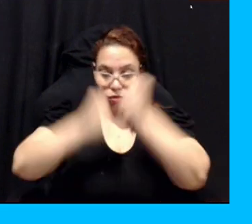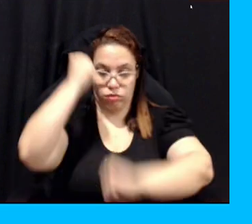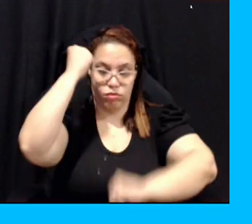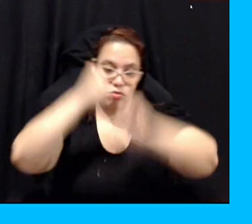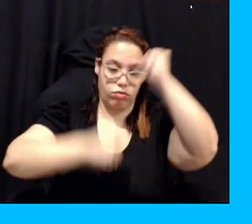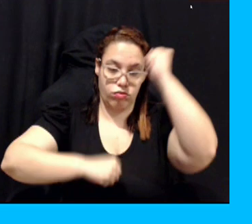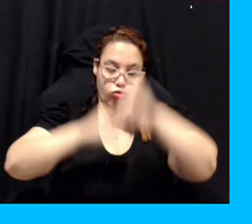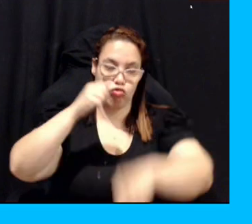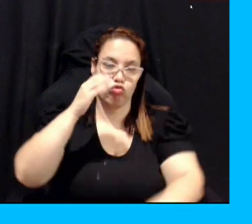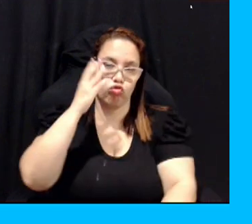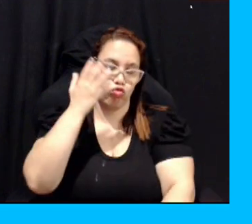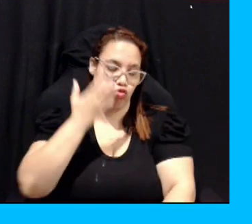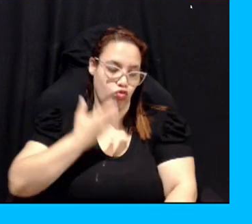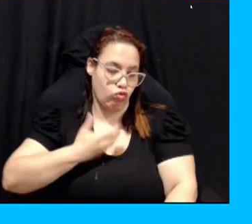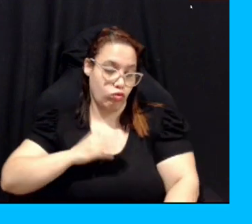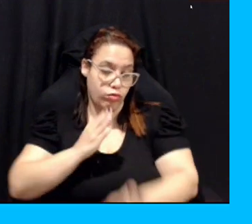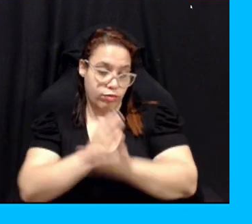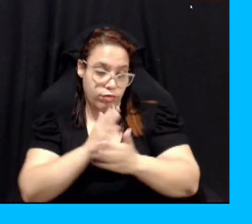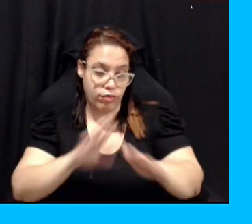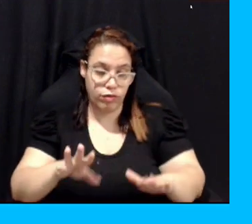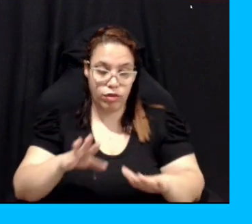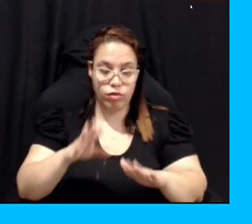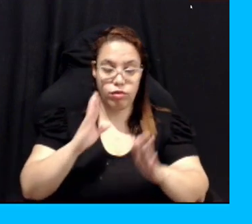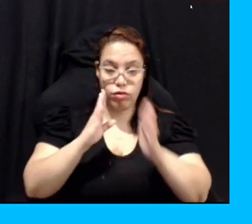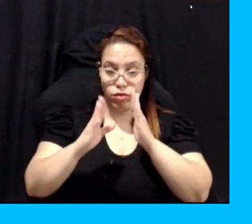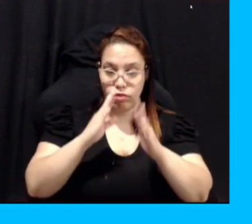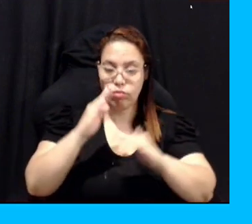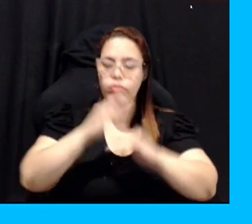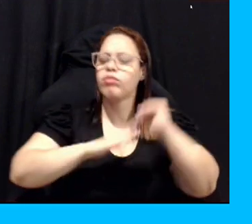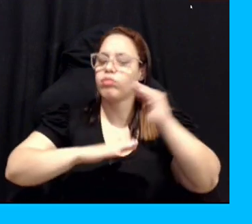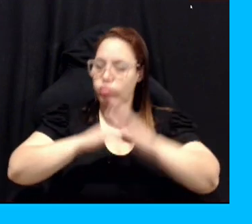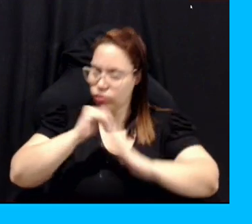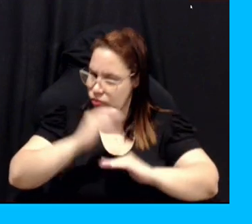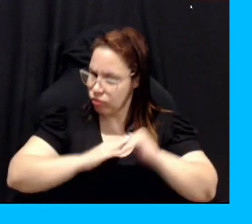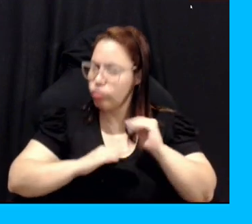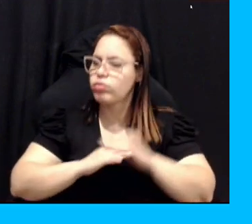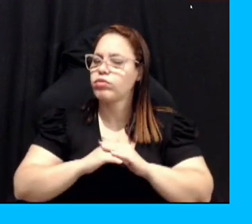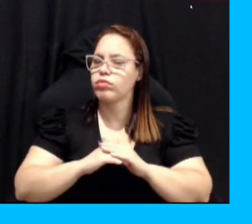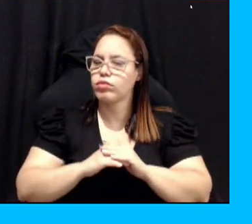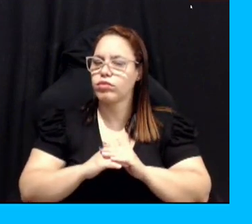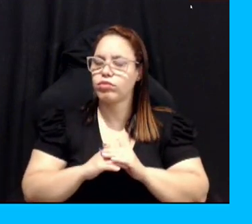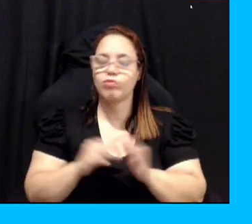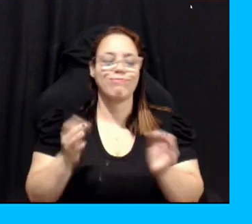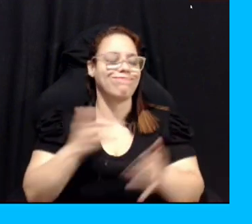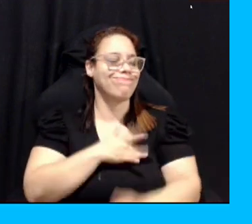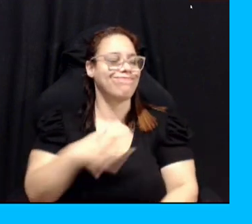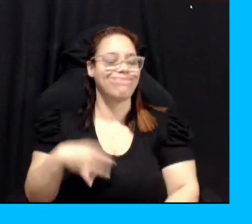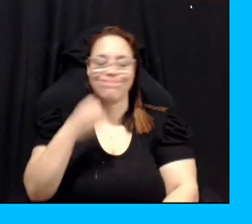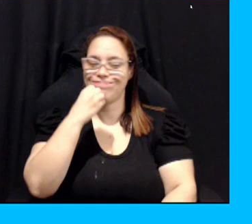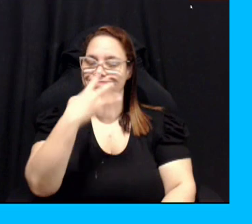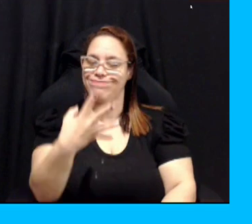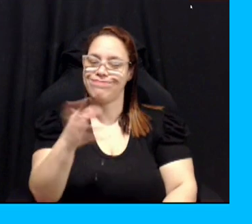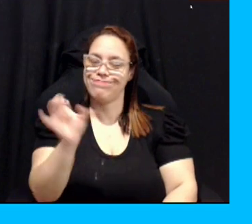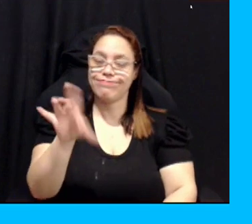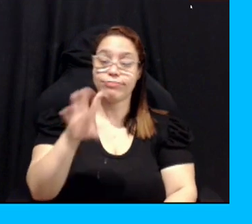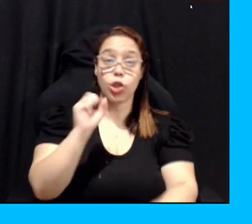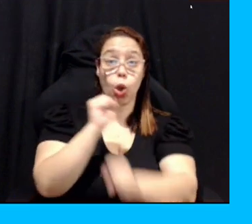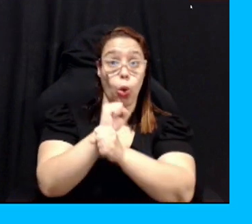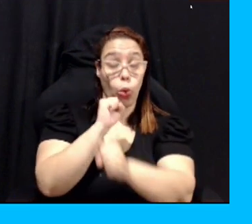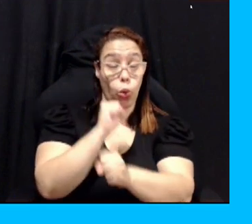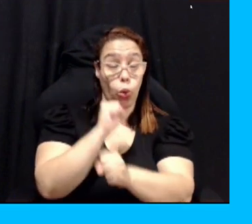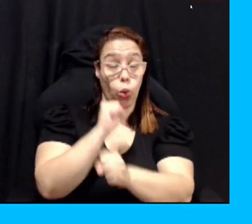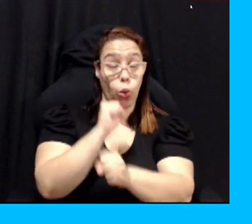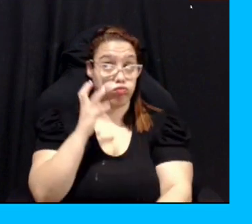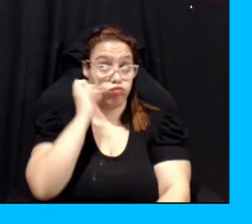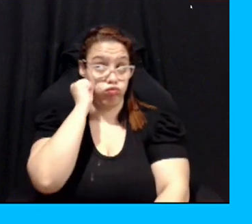já terminou todo o seu período de tratamento e está super saudável, apenas aguardando por uma adoção